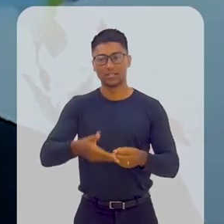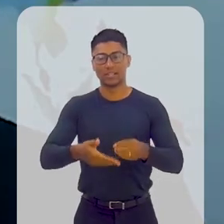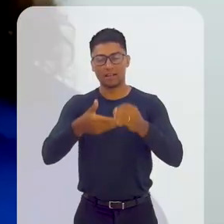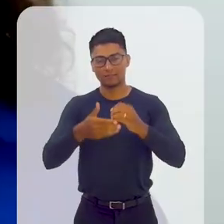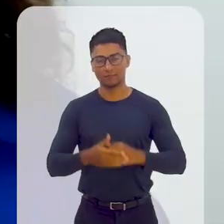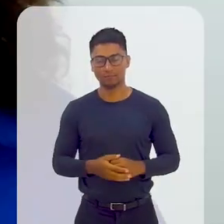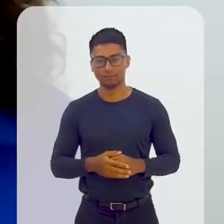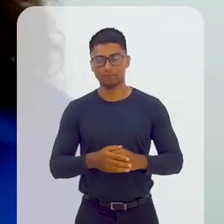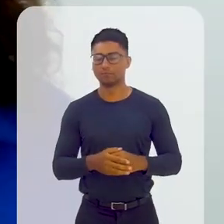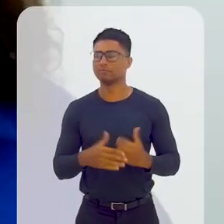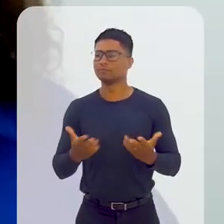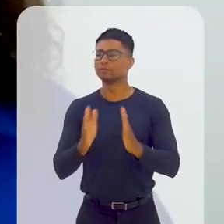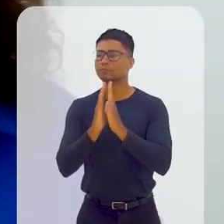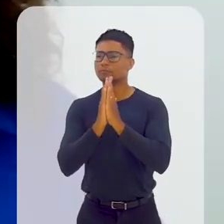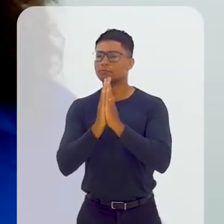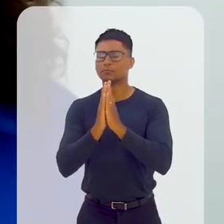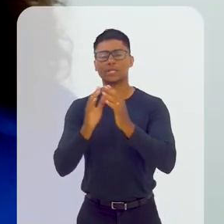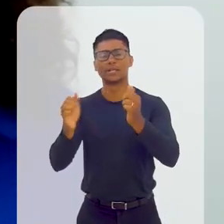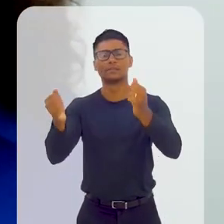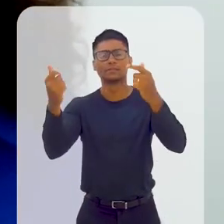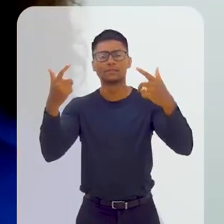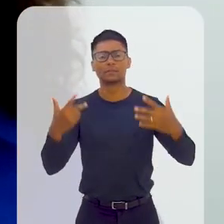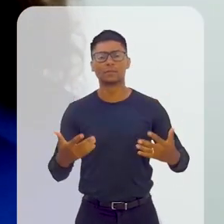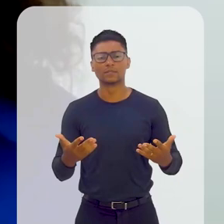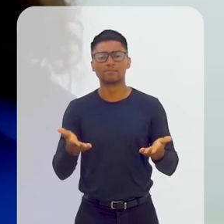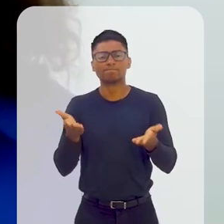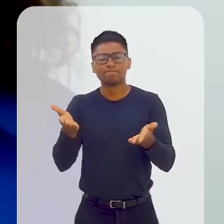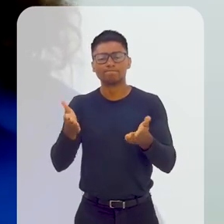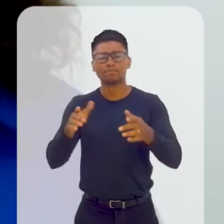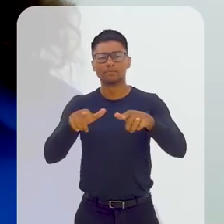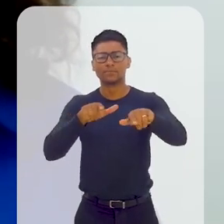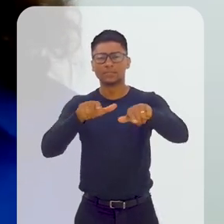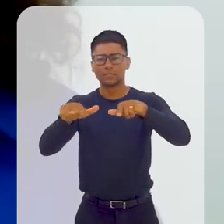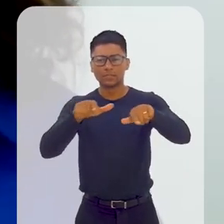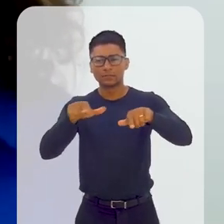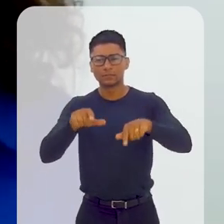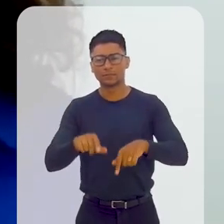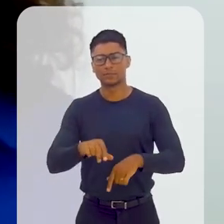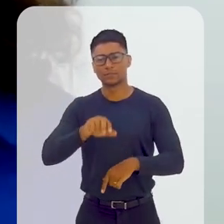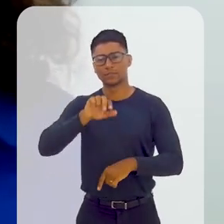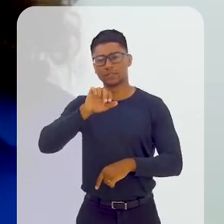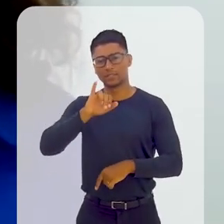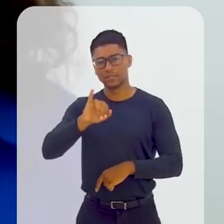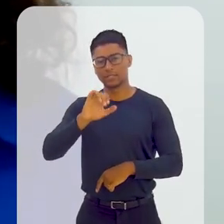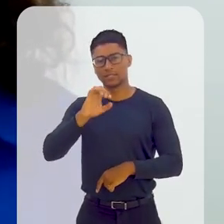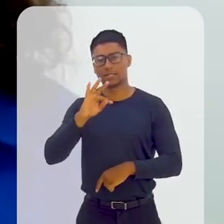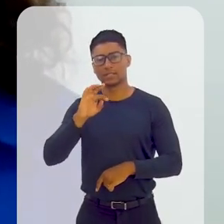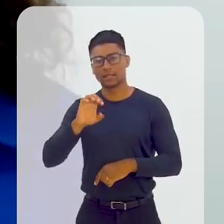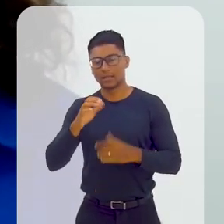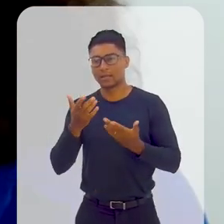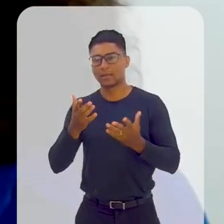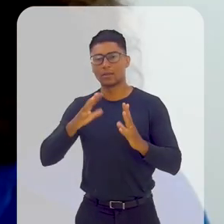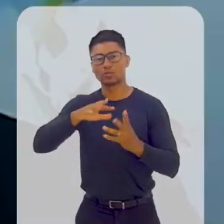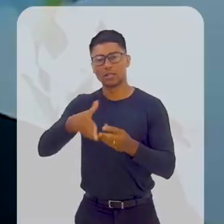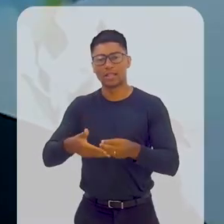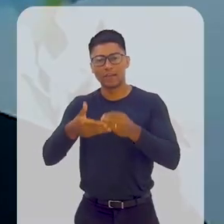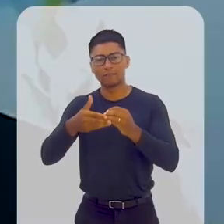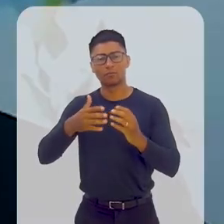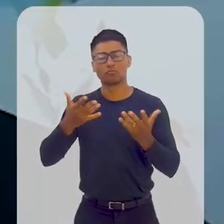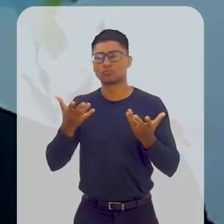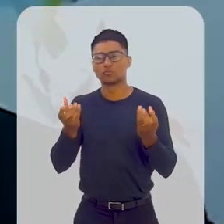Sustentável Global. Marcelo, explica para a gente qual é o trabalho e o enfoque do ICT Sustentável Global.